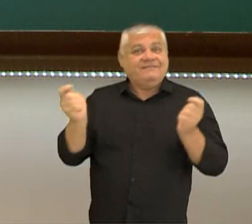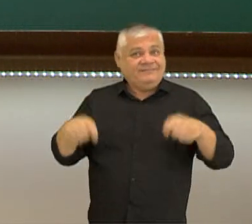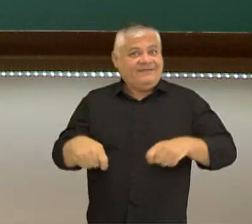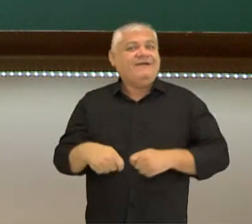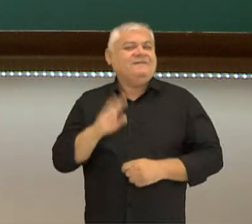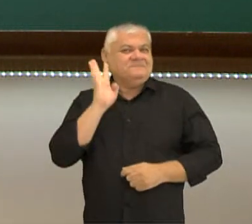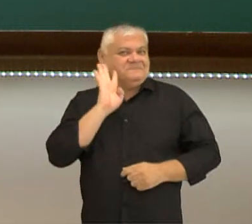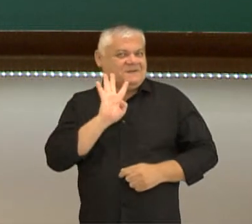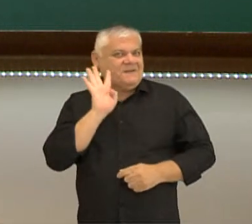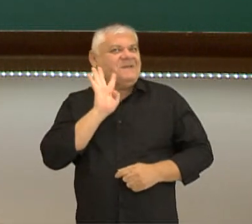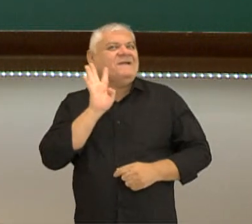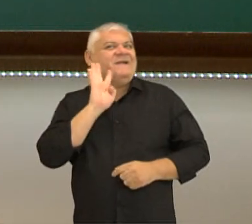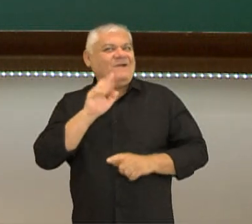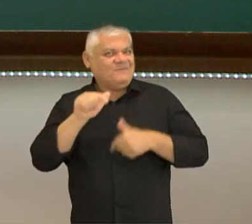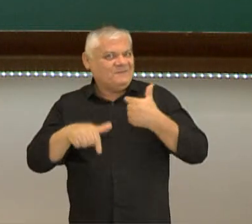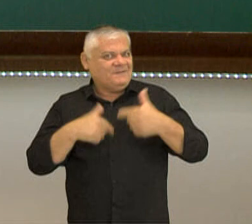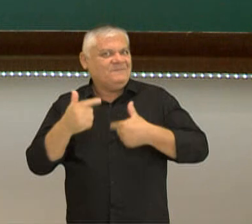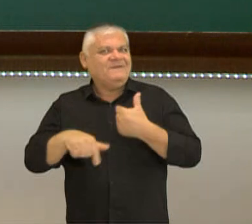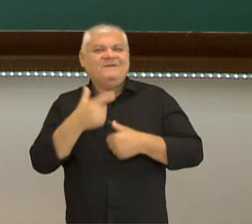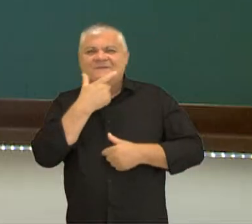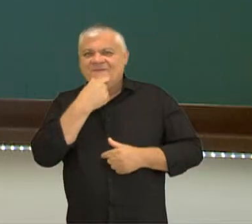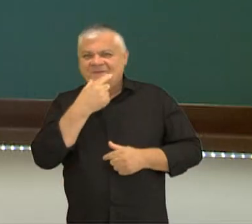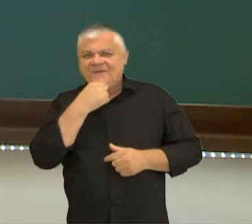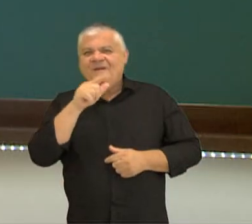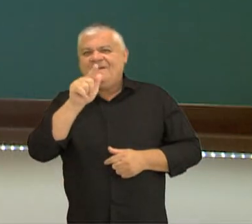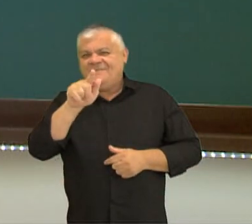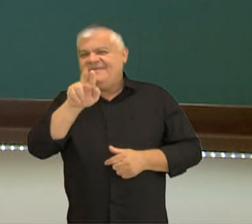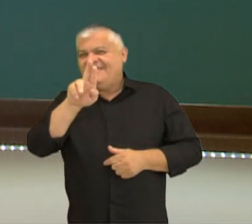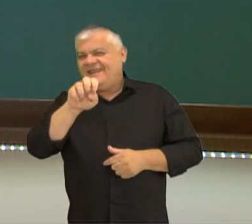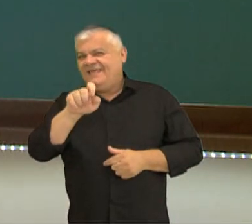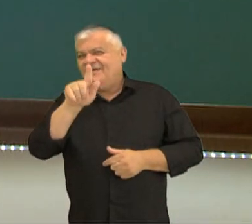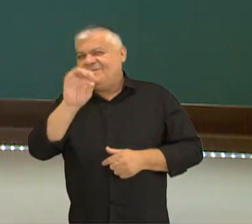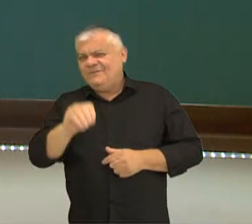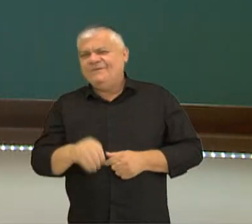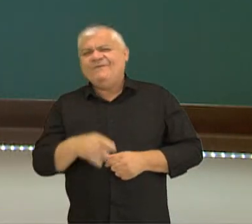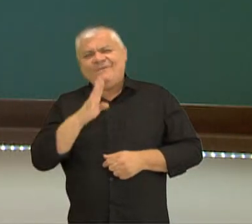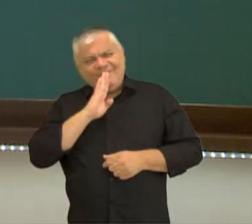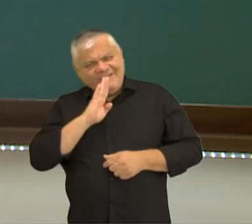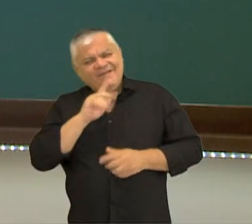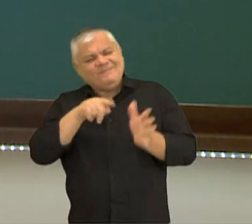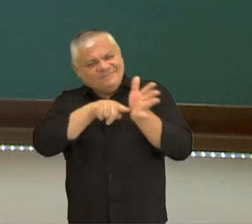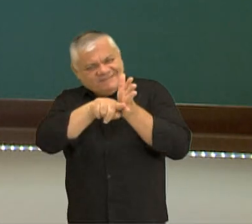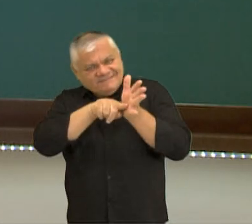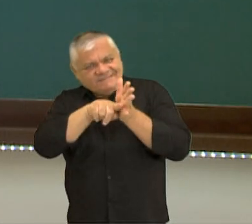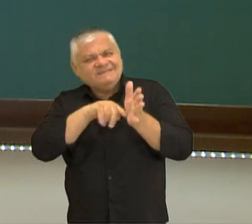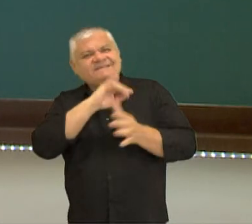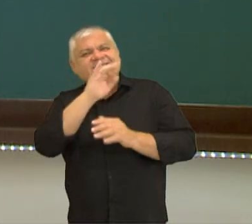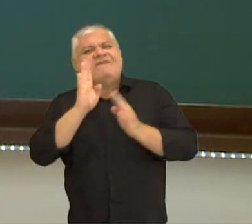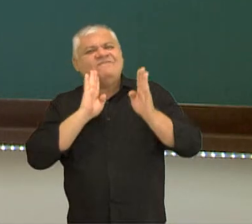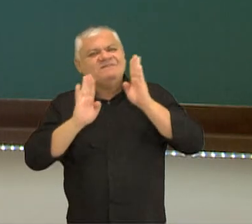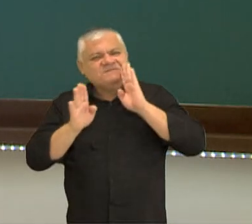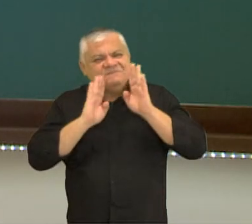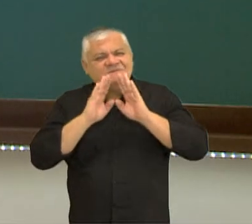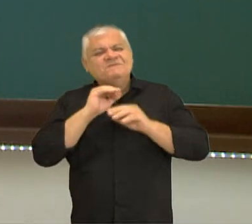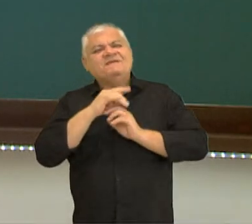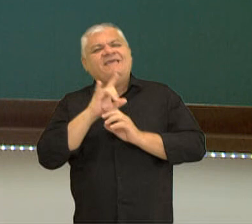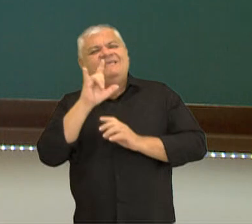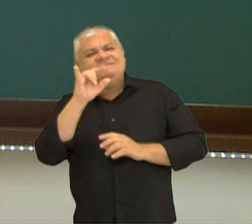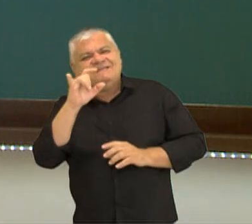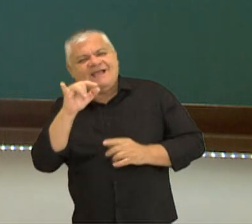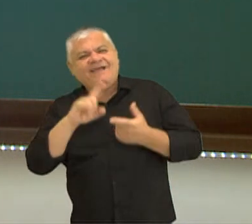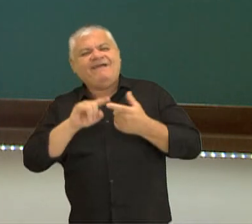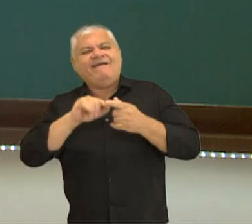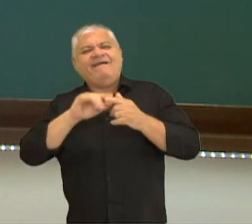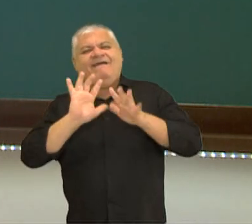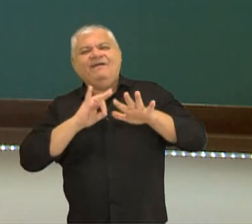muito bacana o trabalho do Grego. Conheçam mais o trabalho dele, pesquisem, né, no Facebook, Instagram, as redes